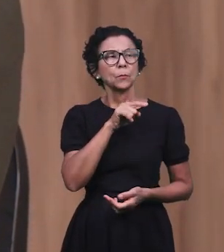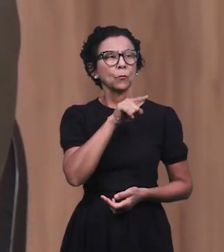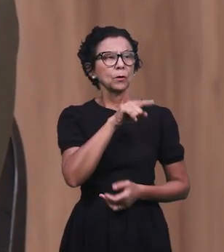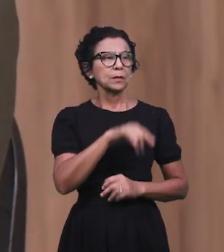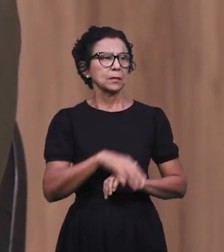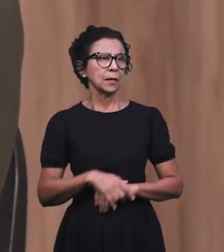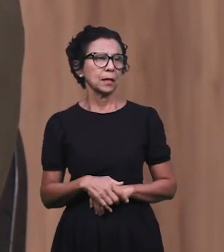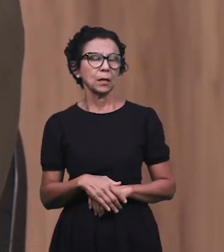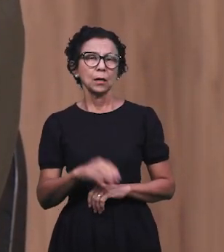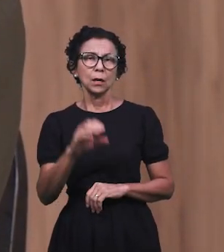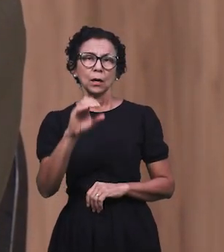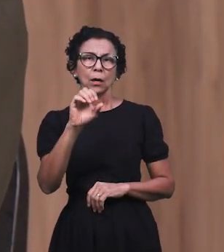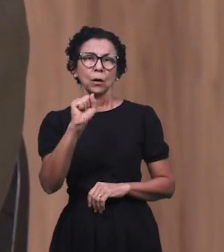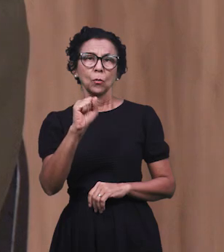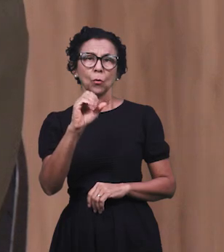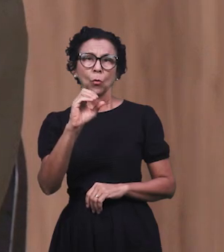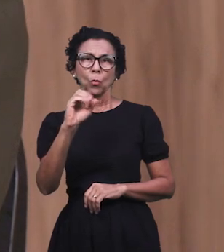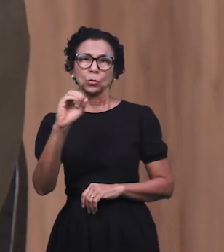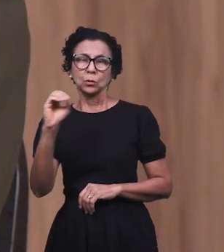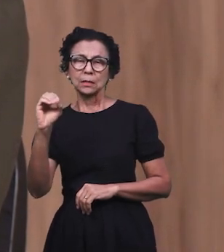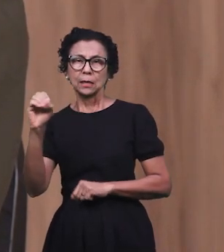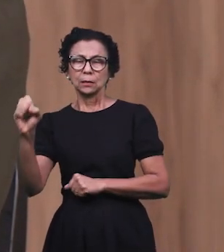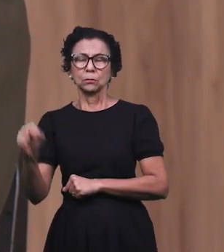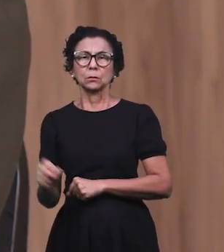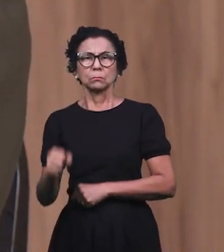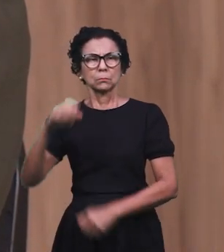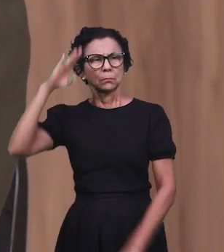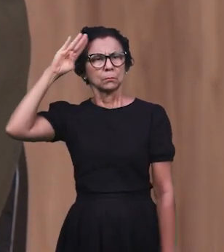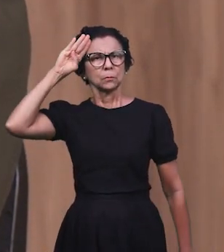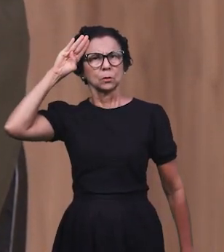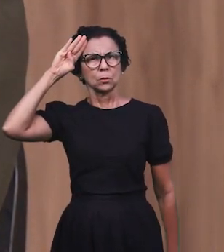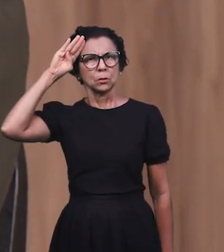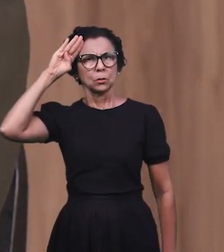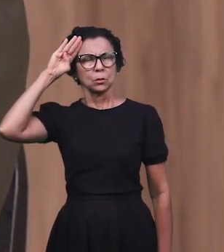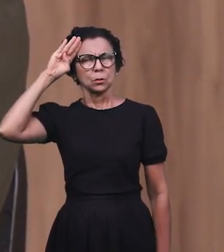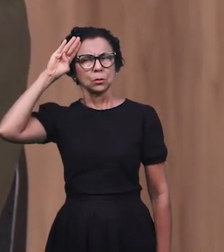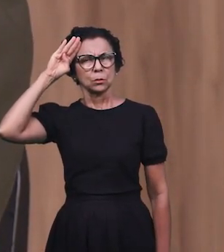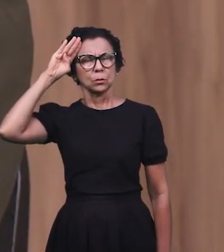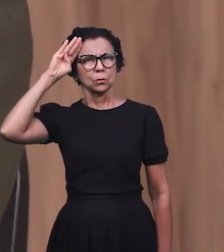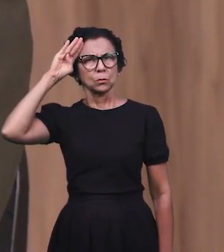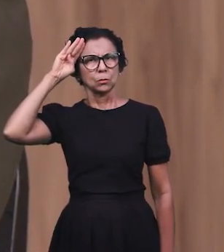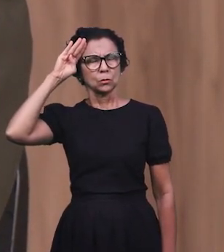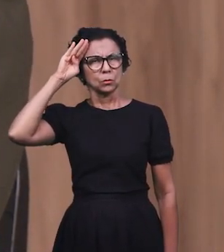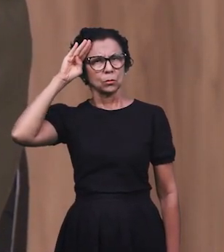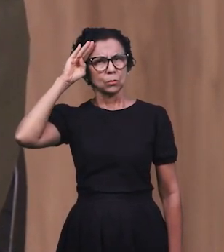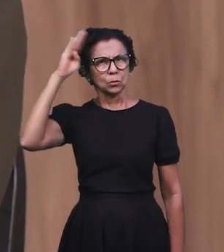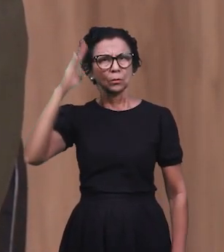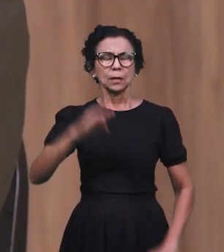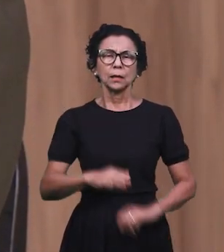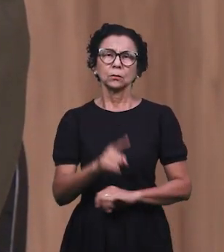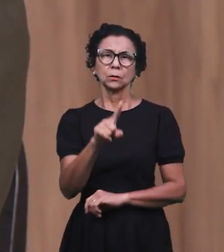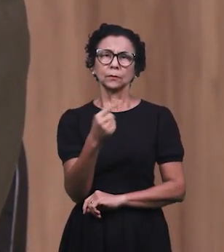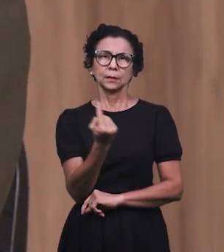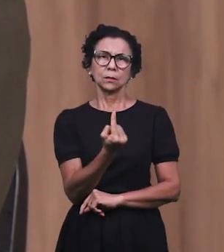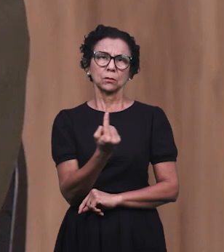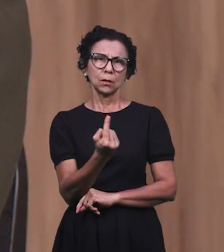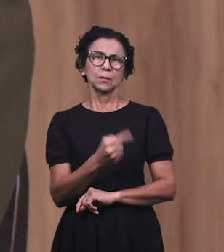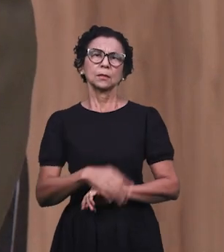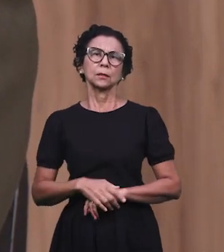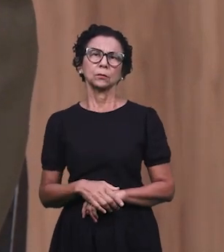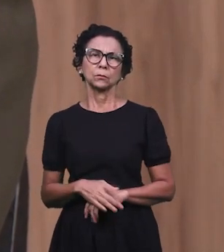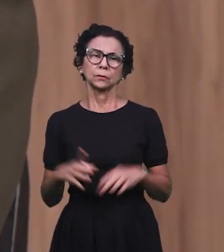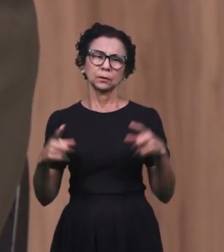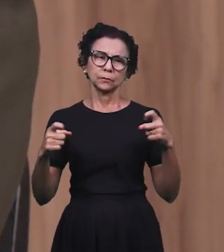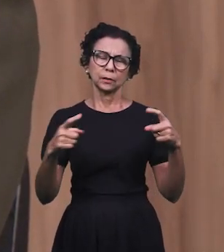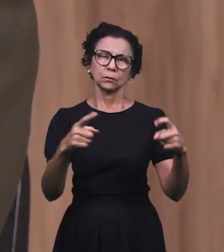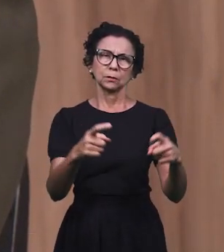800 soldados, um só, contra 800, pela razão, os 800 vai ganhar, não vai? É, claro. Mas você vai